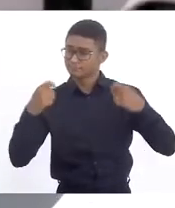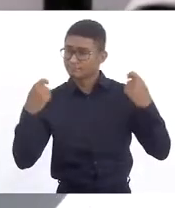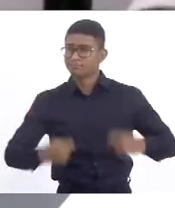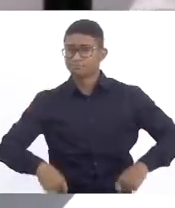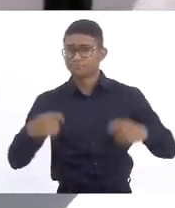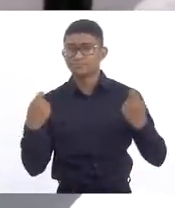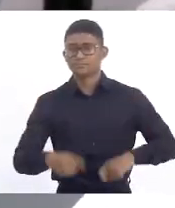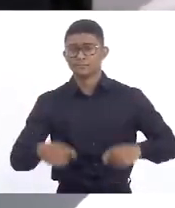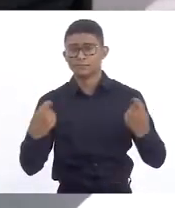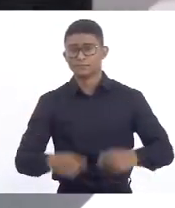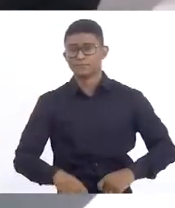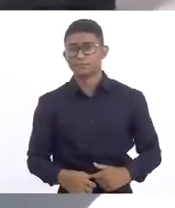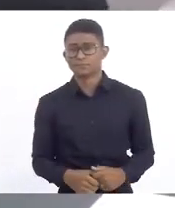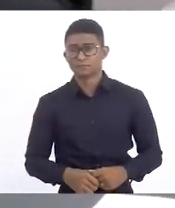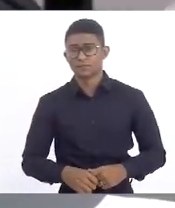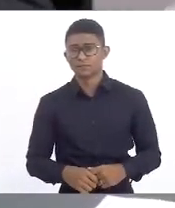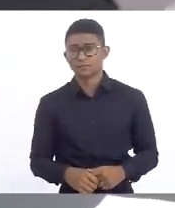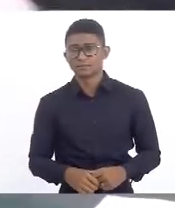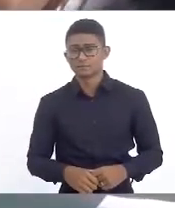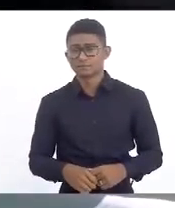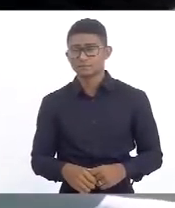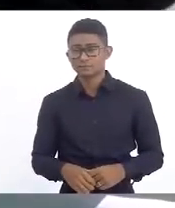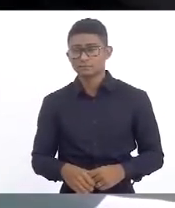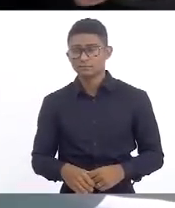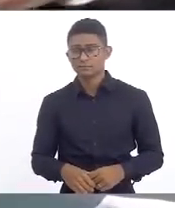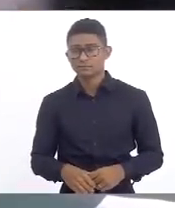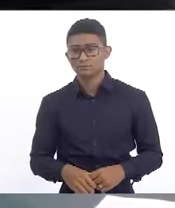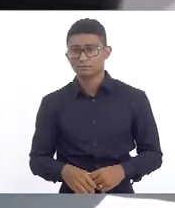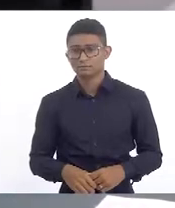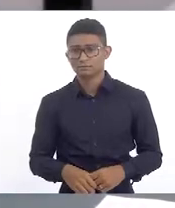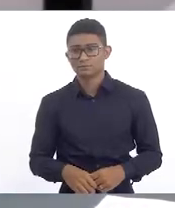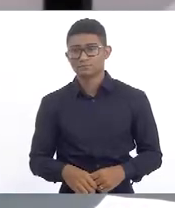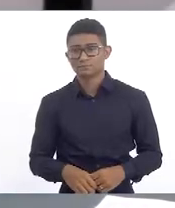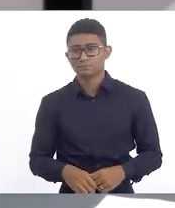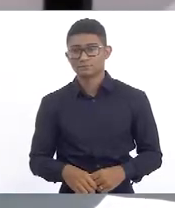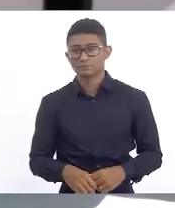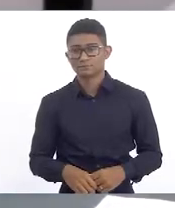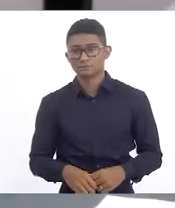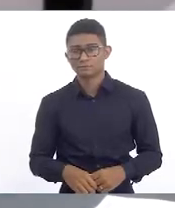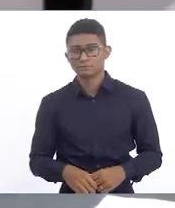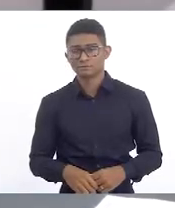conformidade, como gostam aqueles que aplicam